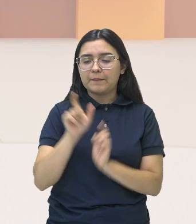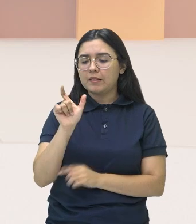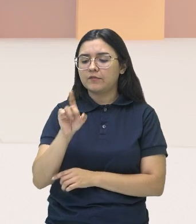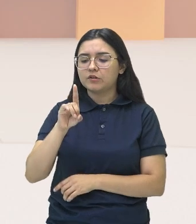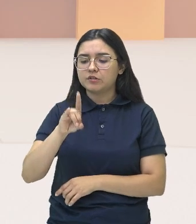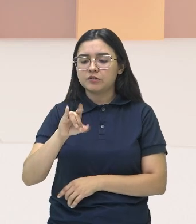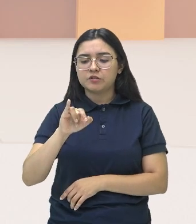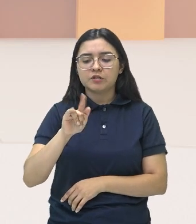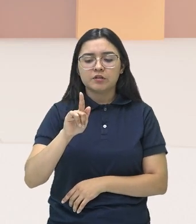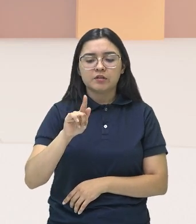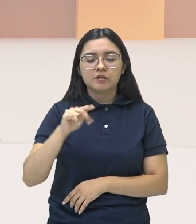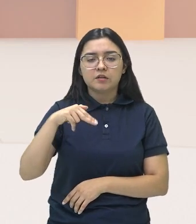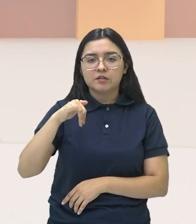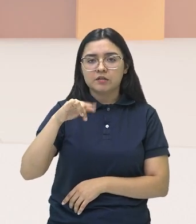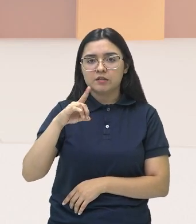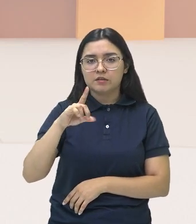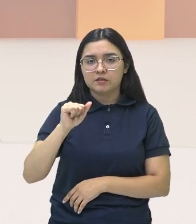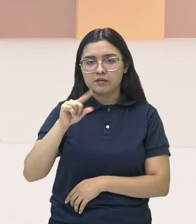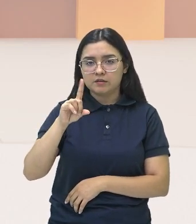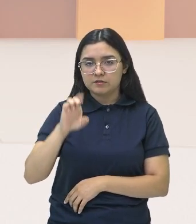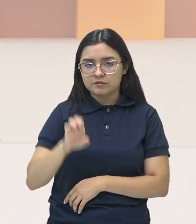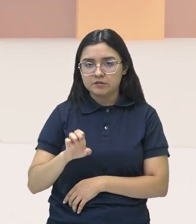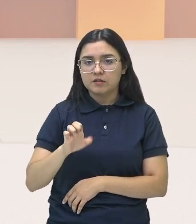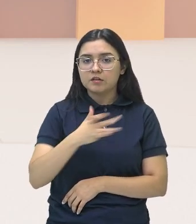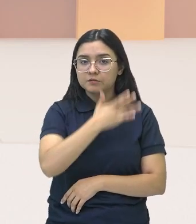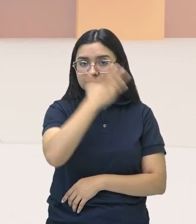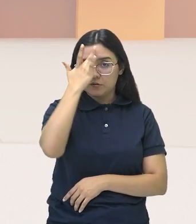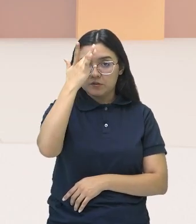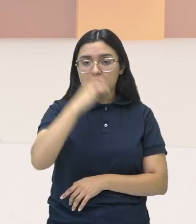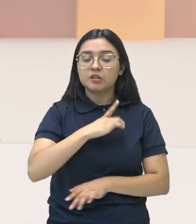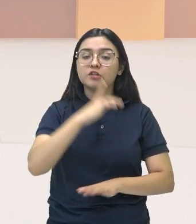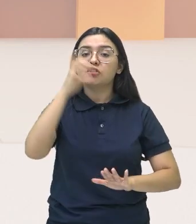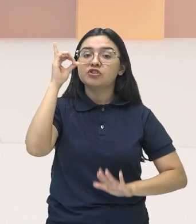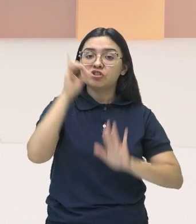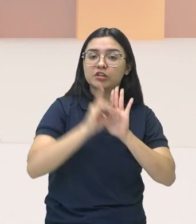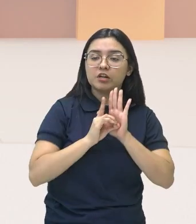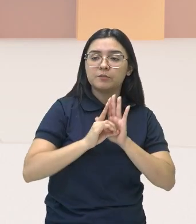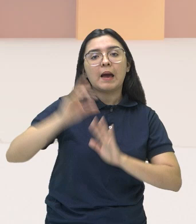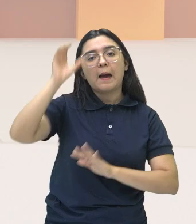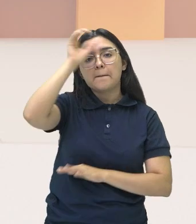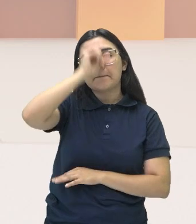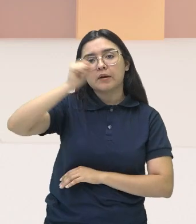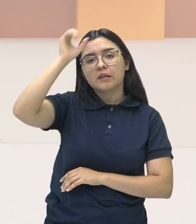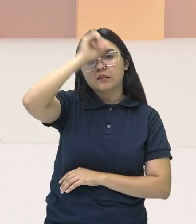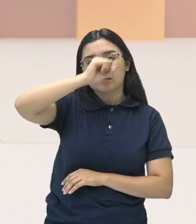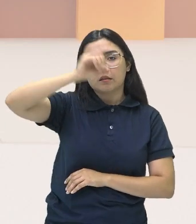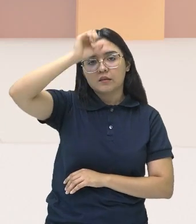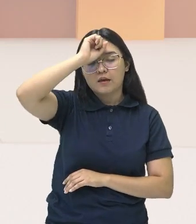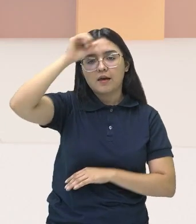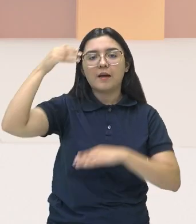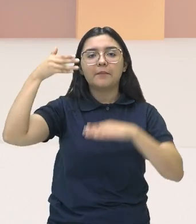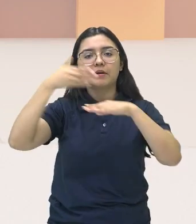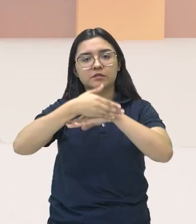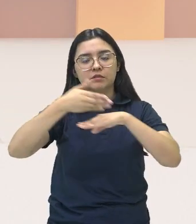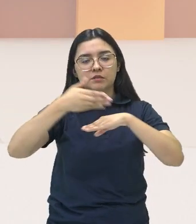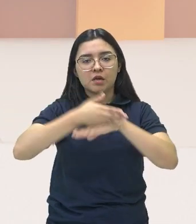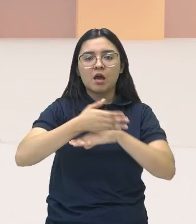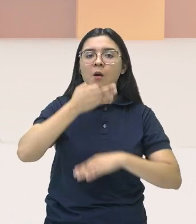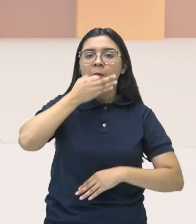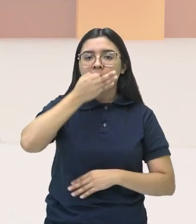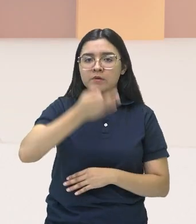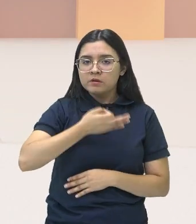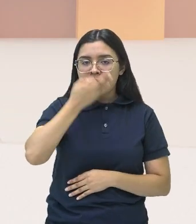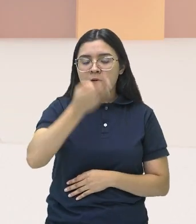dignidade, ele é aquele que as pessoas têm direito a aprender, né, a participar, a dar